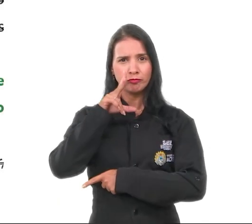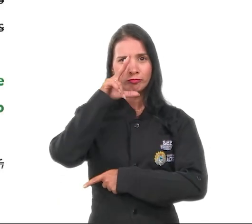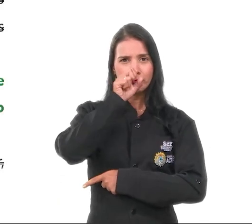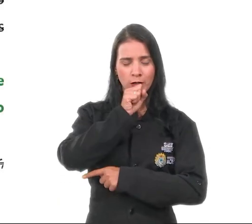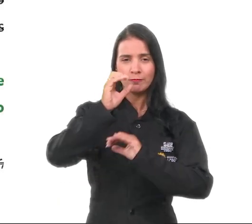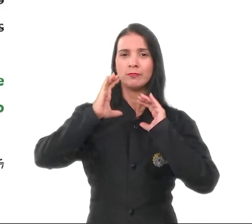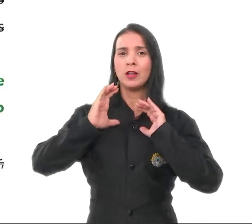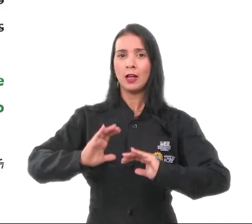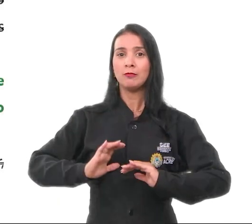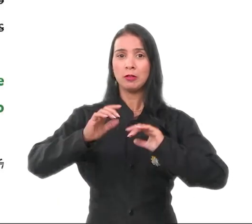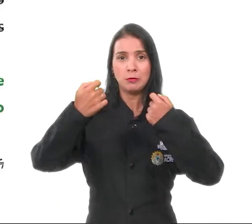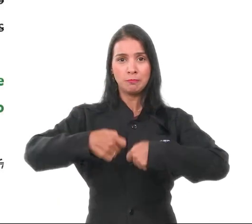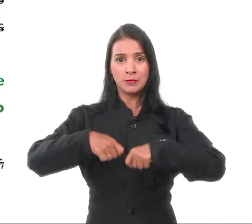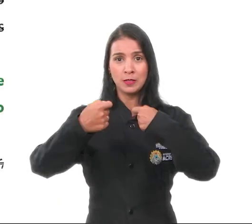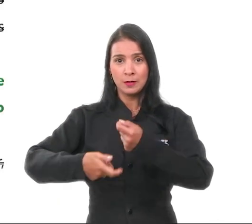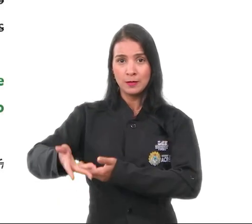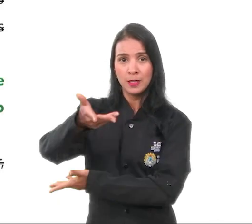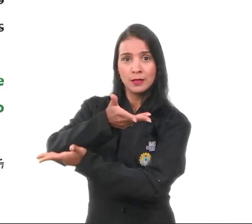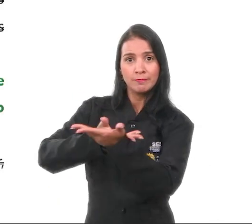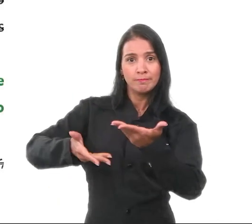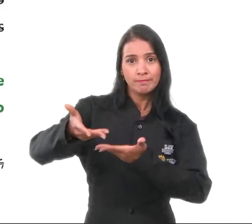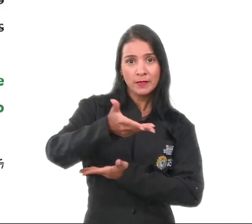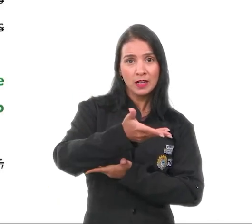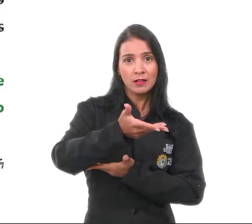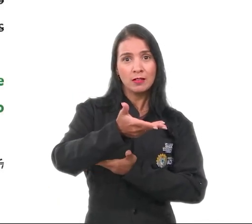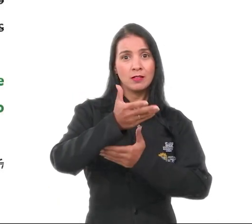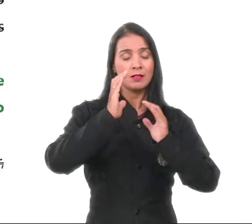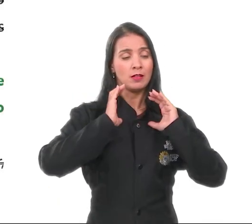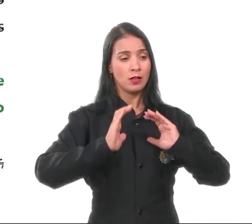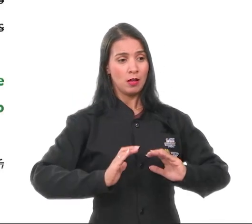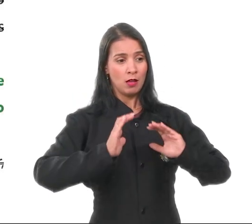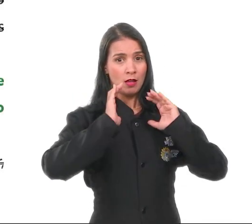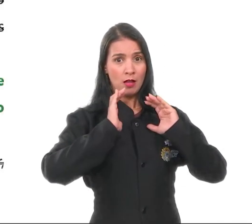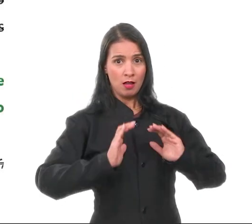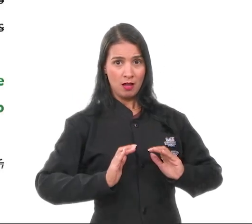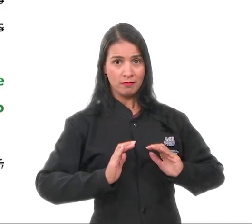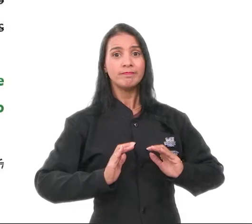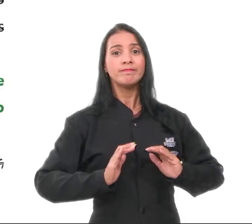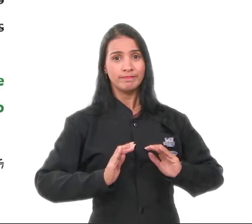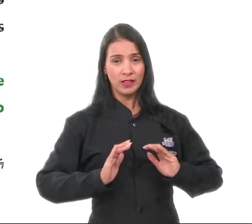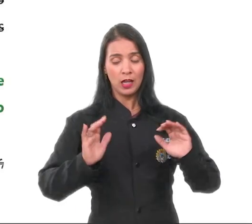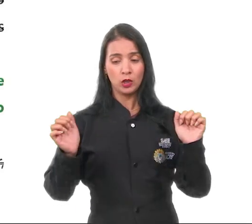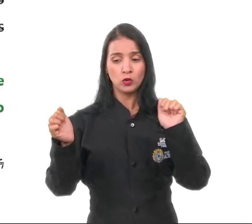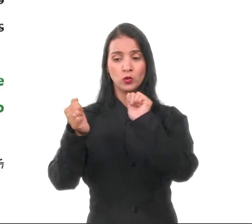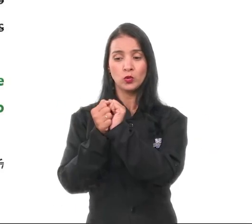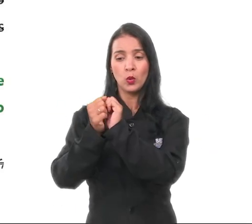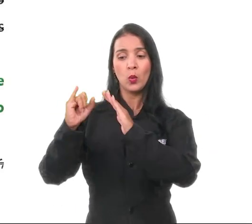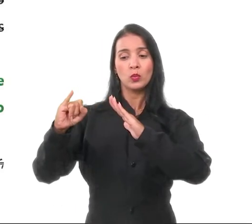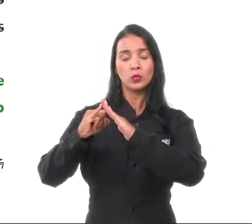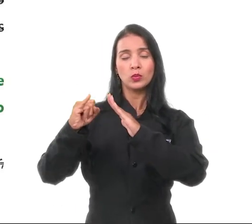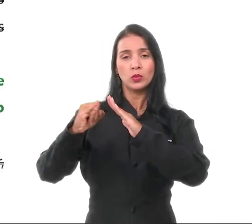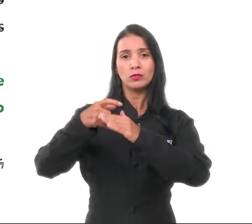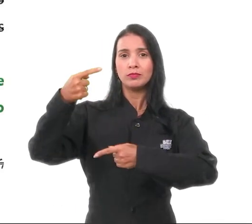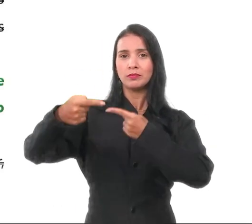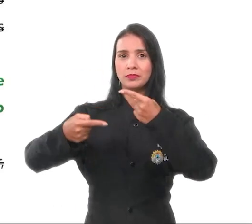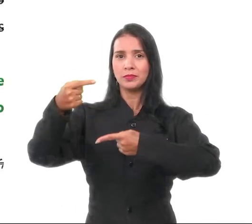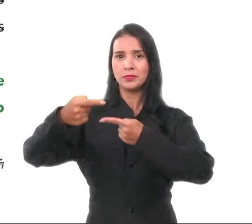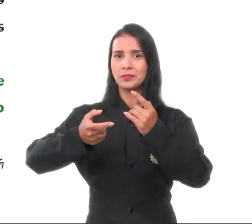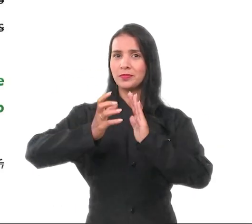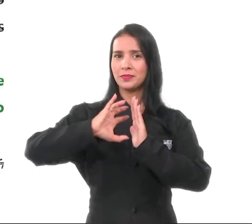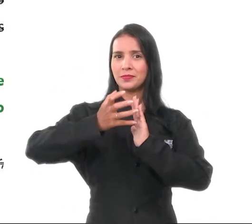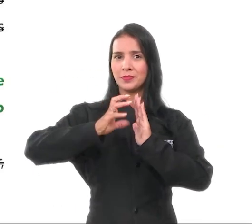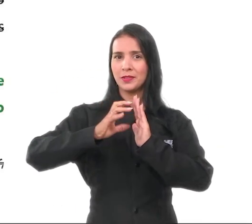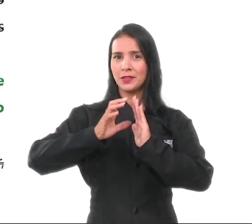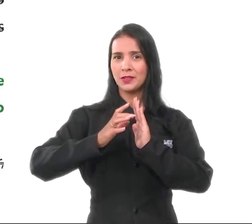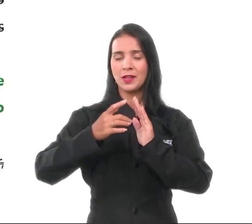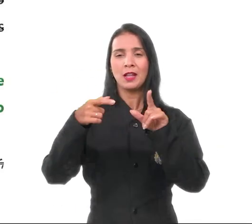interação ativa entre cidadãos e instituições político-partidárias,